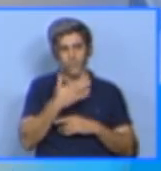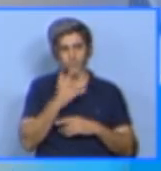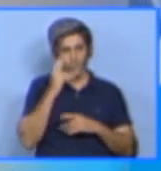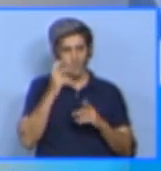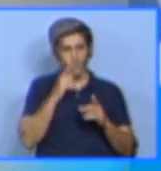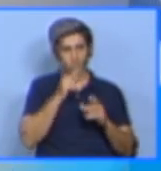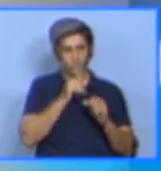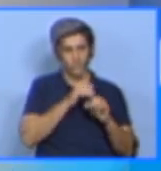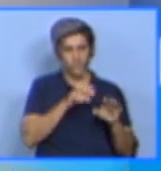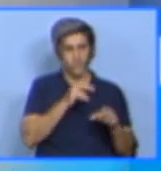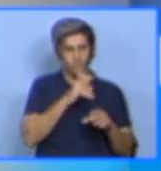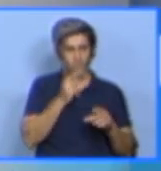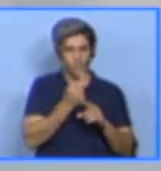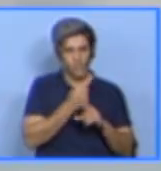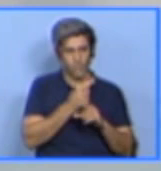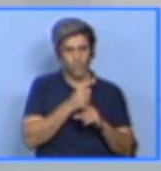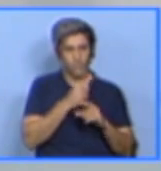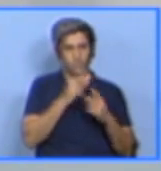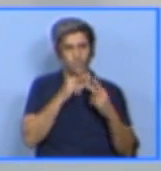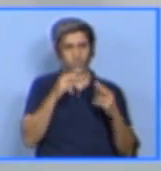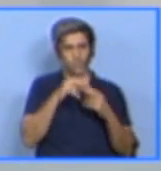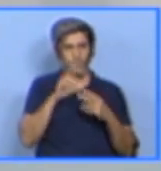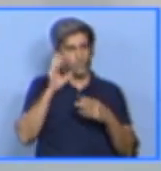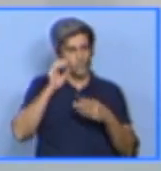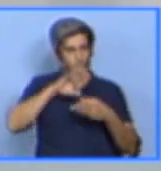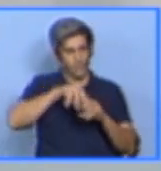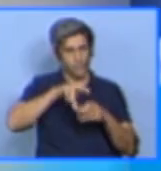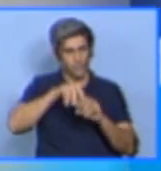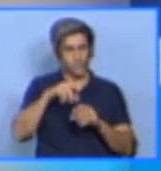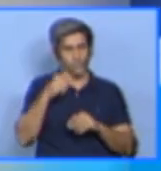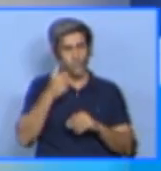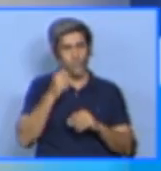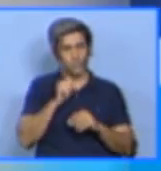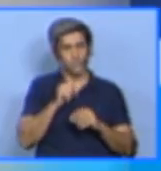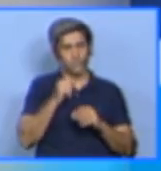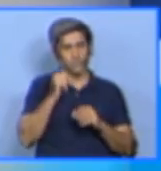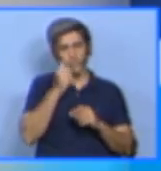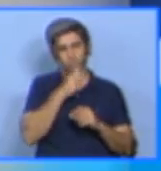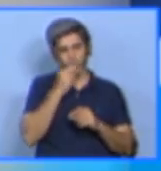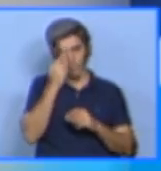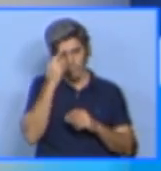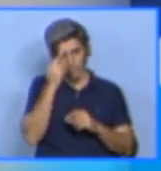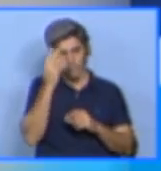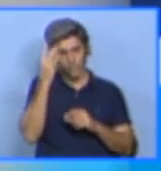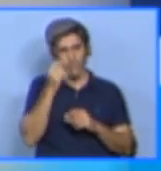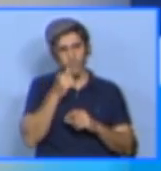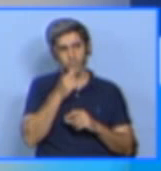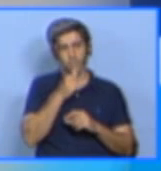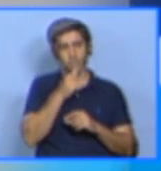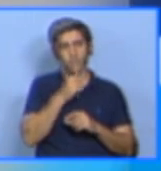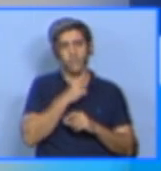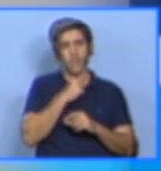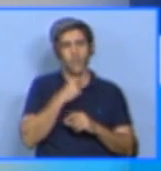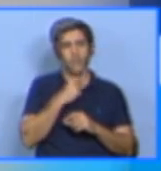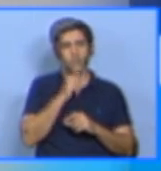Rússia espalhará os seus erros, muitas nações serão aniquiladas, os bons serão martirizados e o Santo Padre terá muito que sofrer. Portanto, só